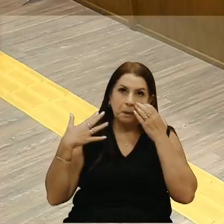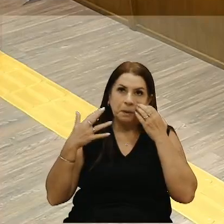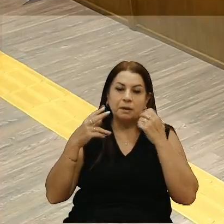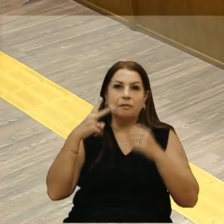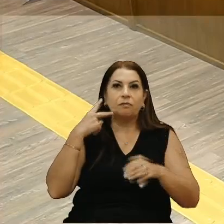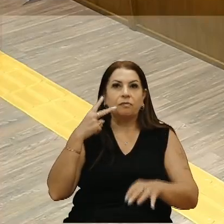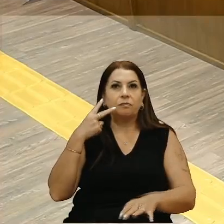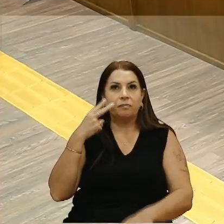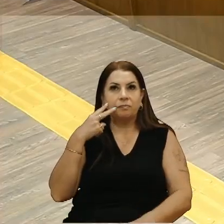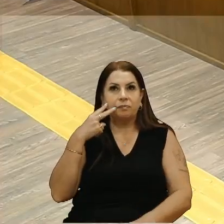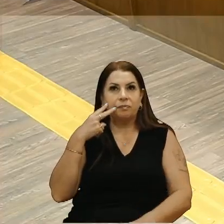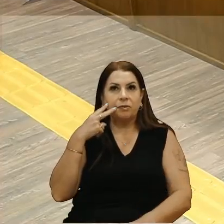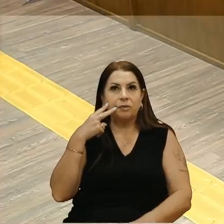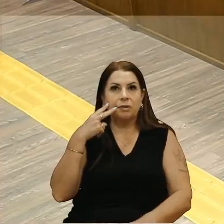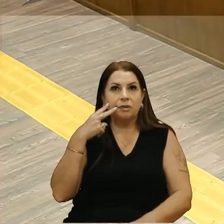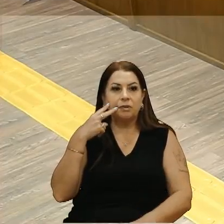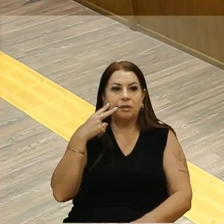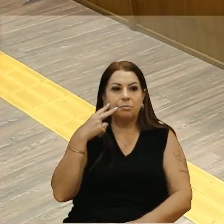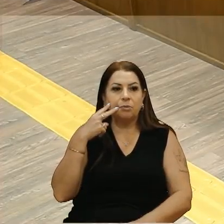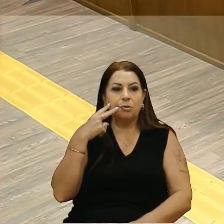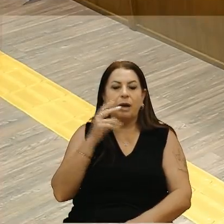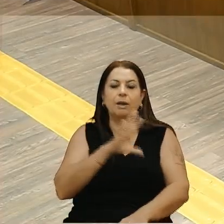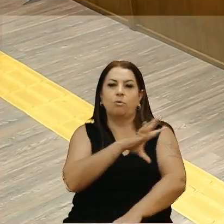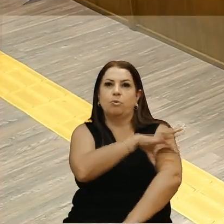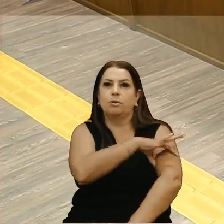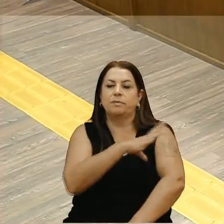vereador Ramon Teles, da tribuna.